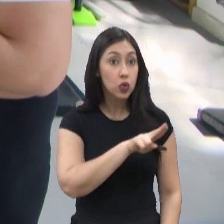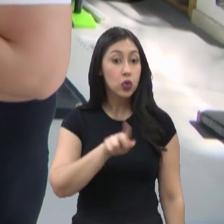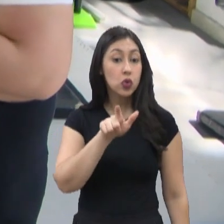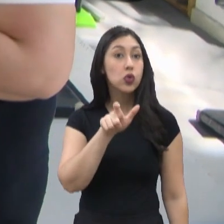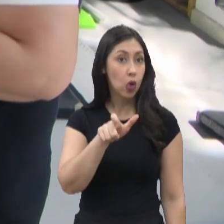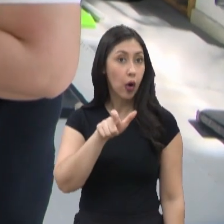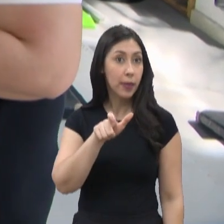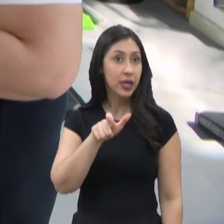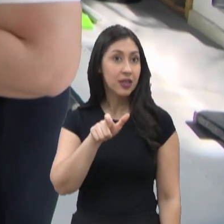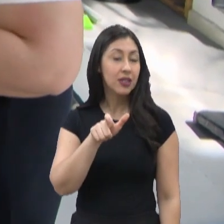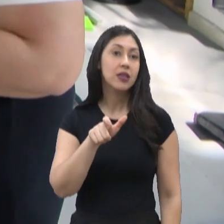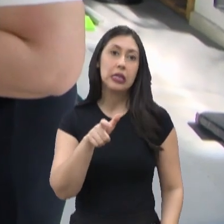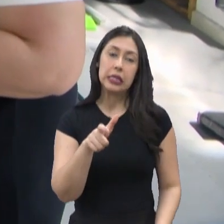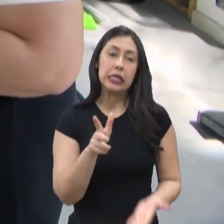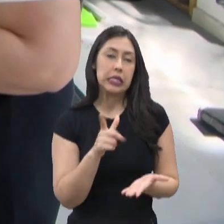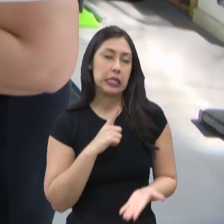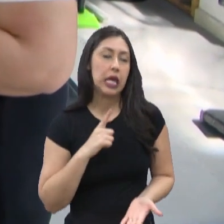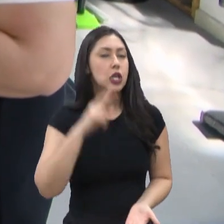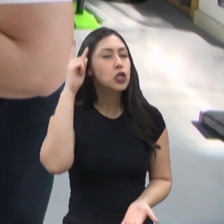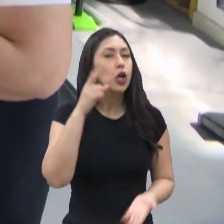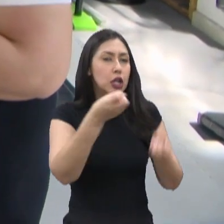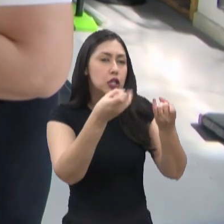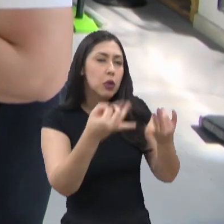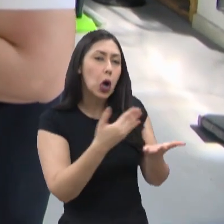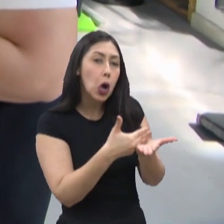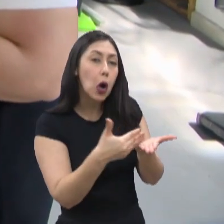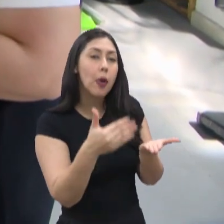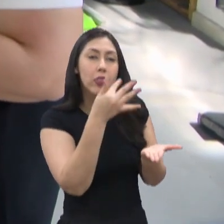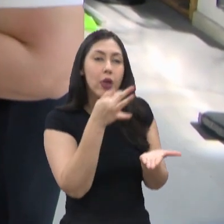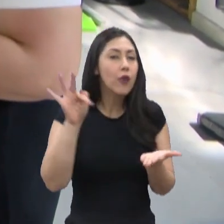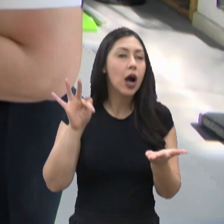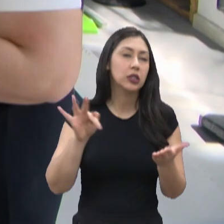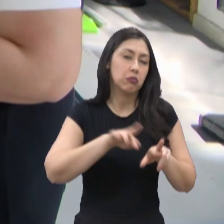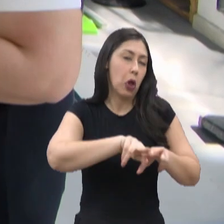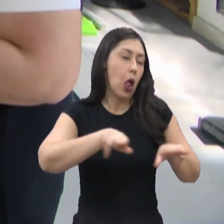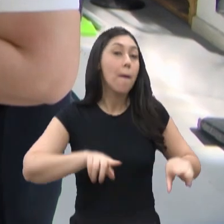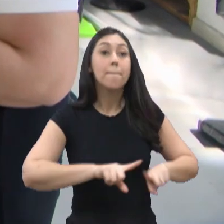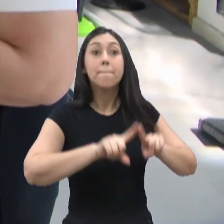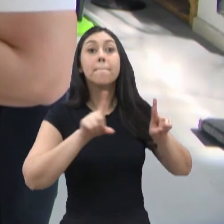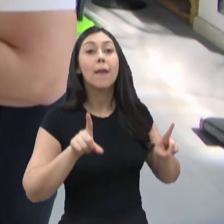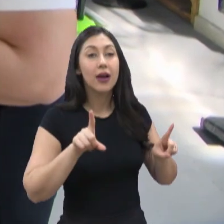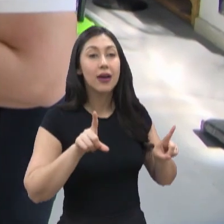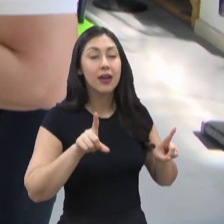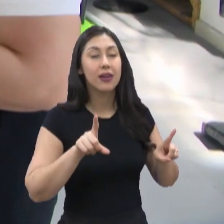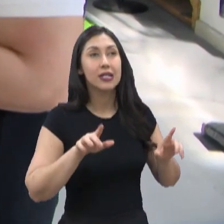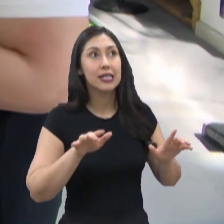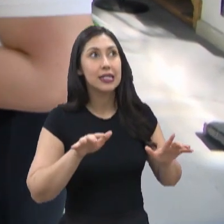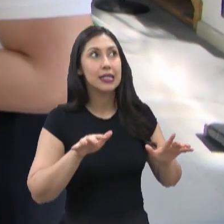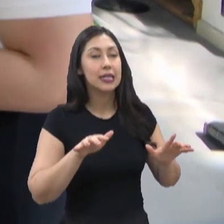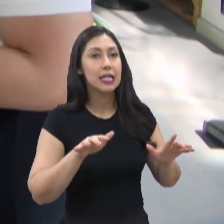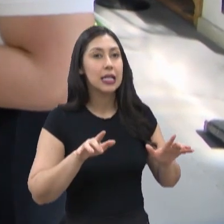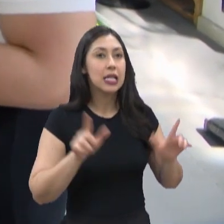grega tem alguns relatos que falam que iniciou na França, na Suécia, tudo, mas a partir da